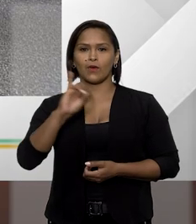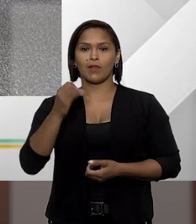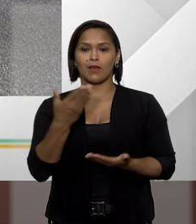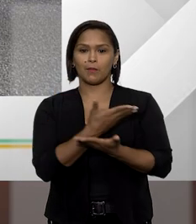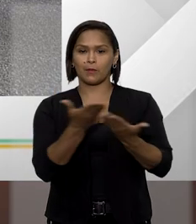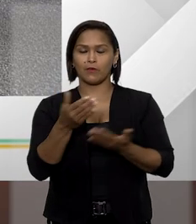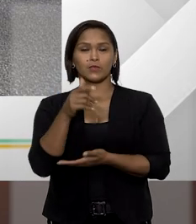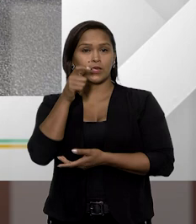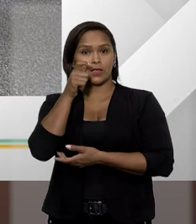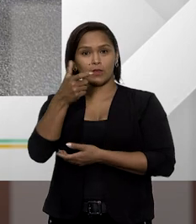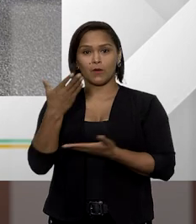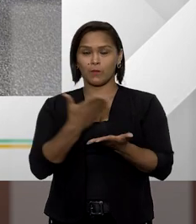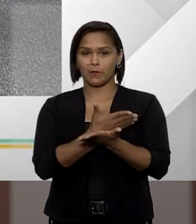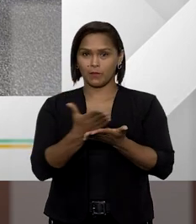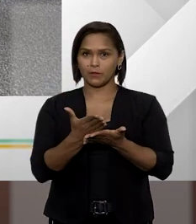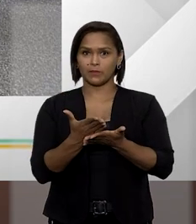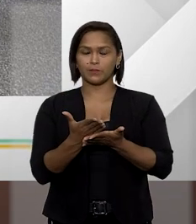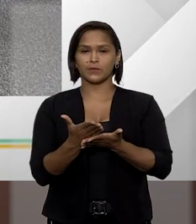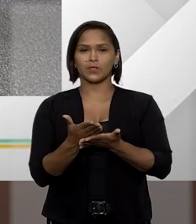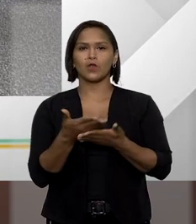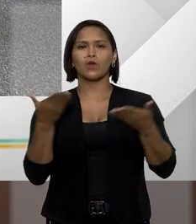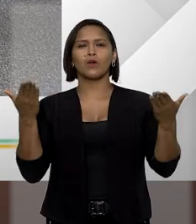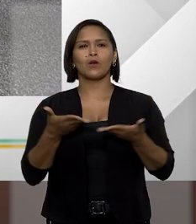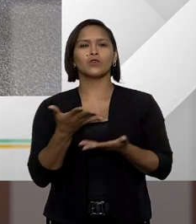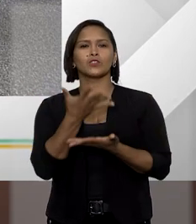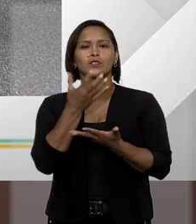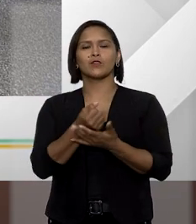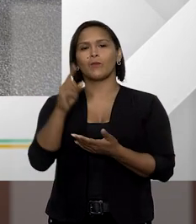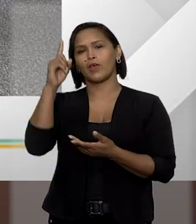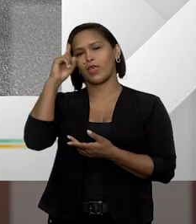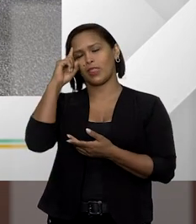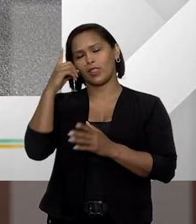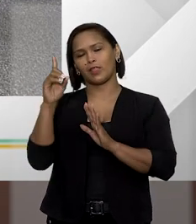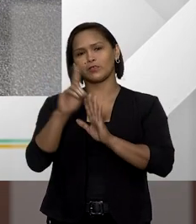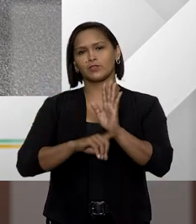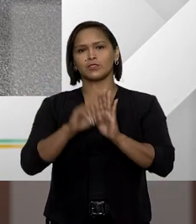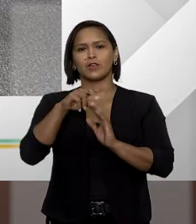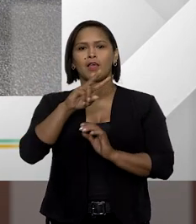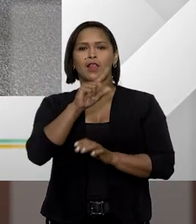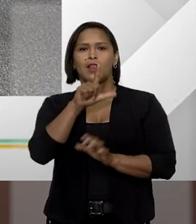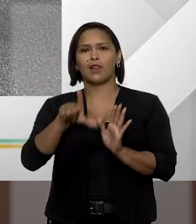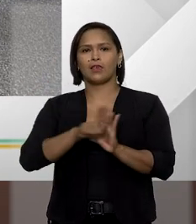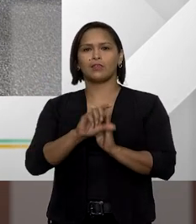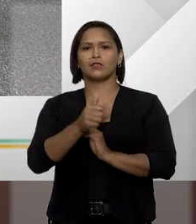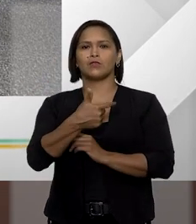Olá para você que nos acompanha a partir de agora. Hoje nós vamos entender direito sobre a Lei